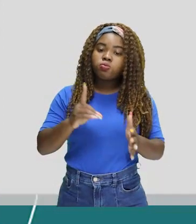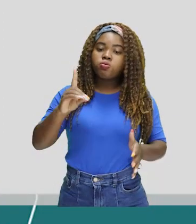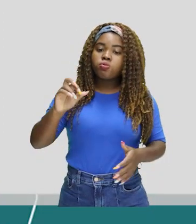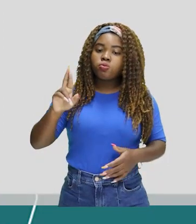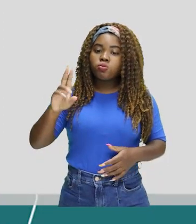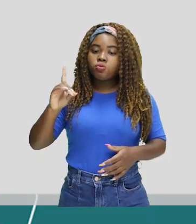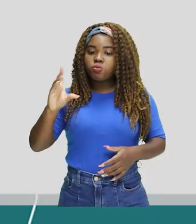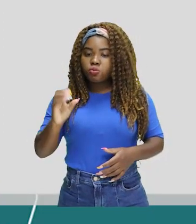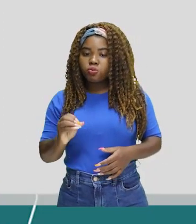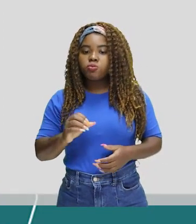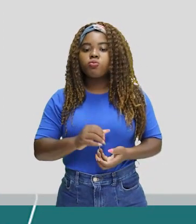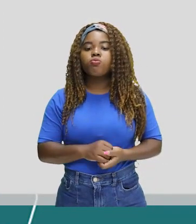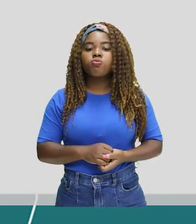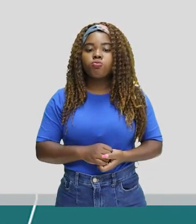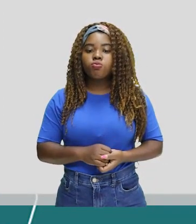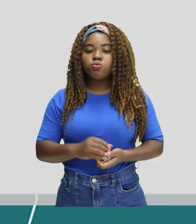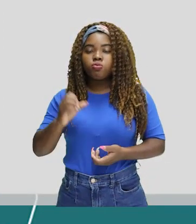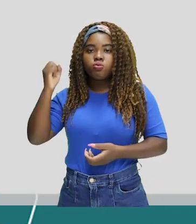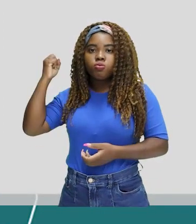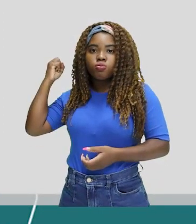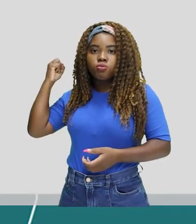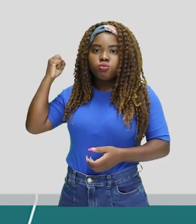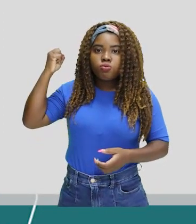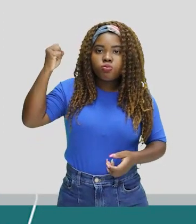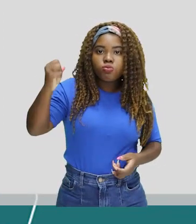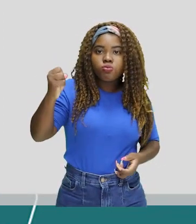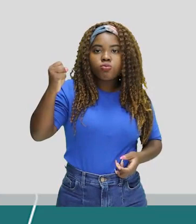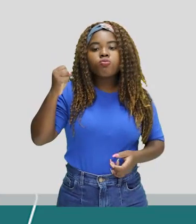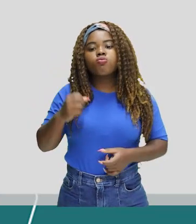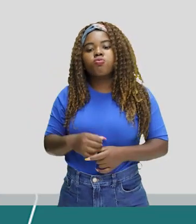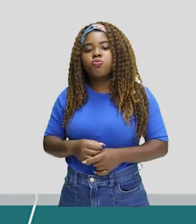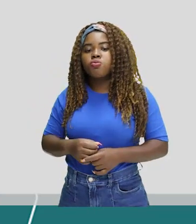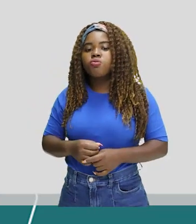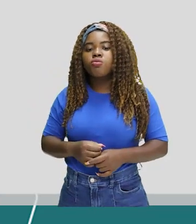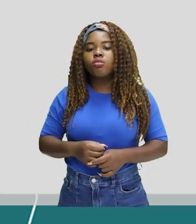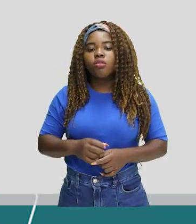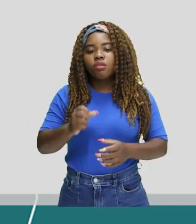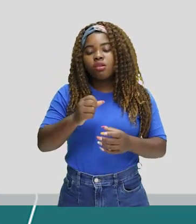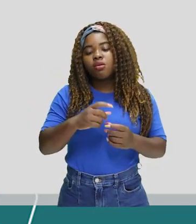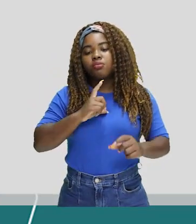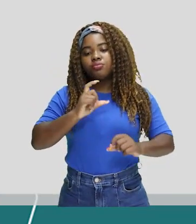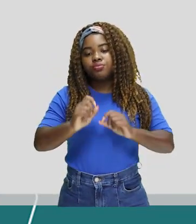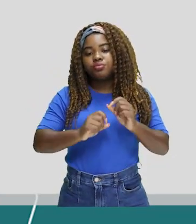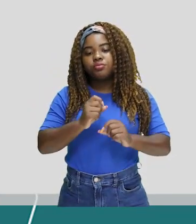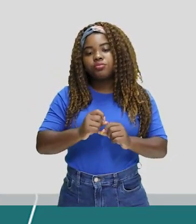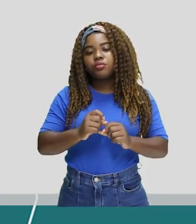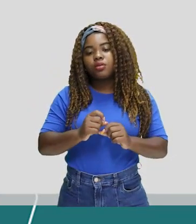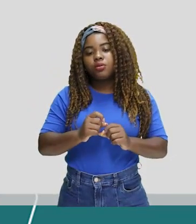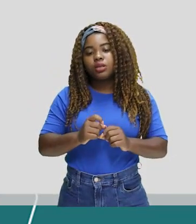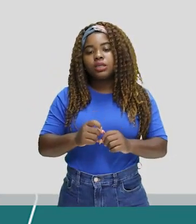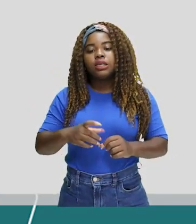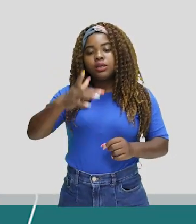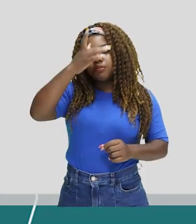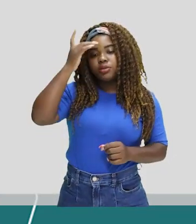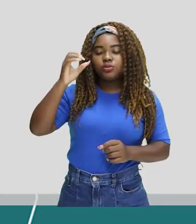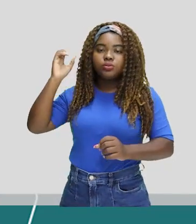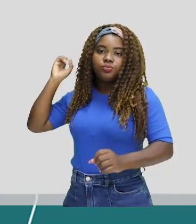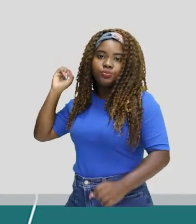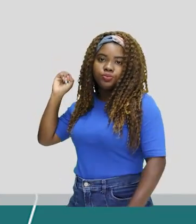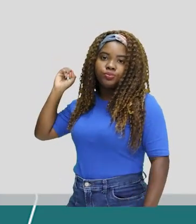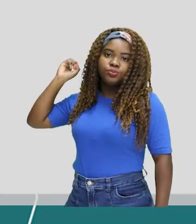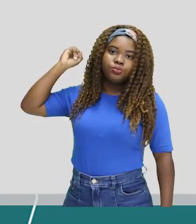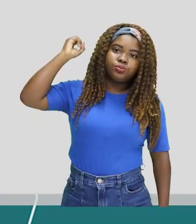o lançamento de dardo. É uma prova do atletismo na qual o atleta lança um dardo, tentando alcançar a maior